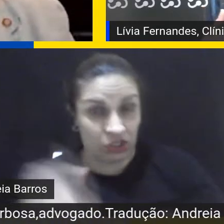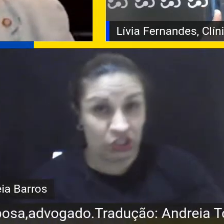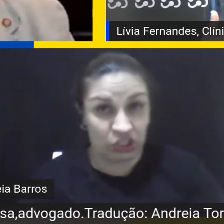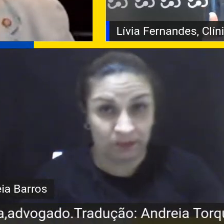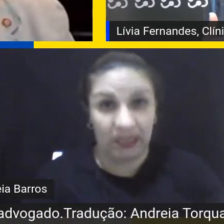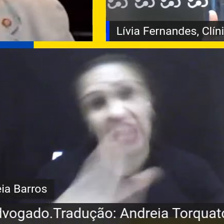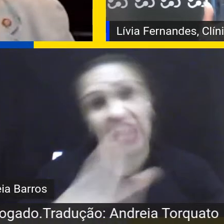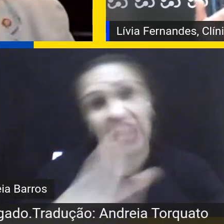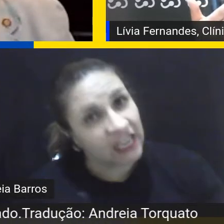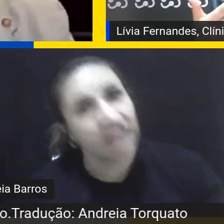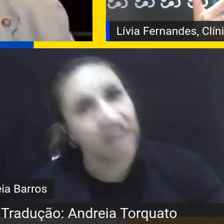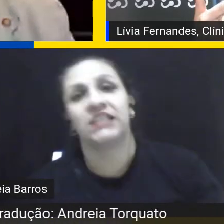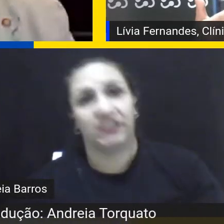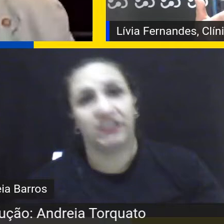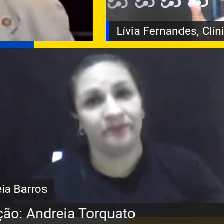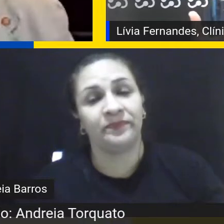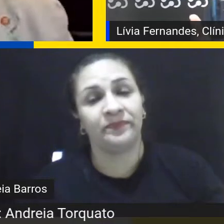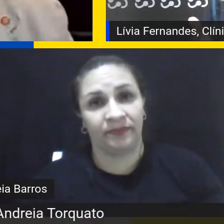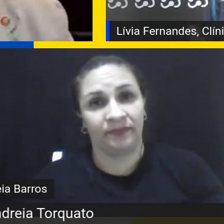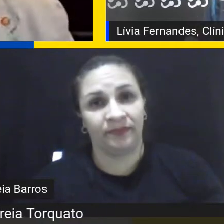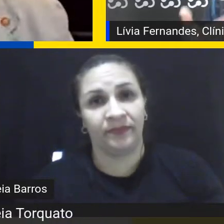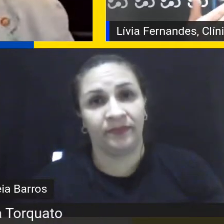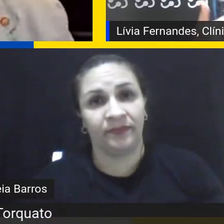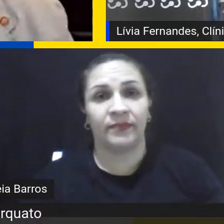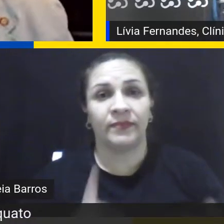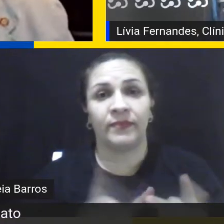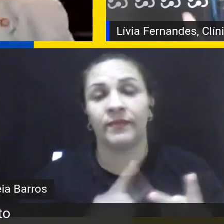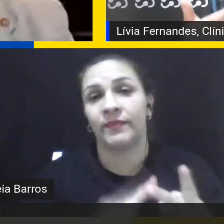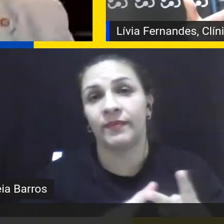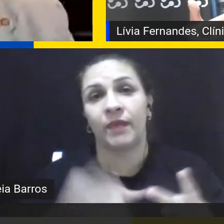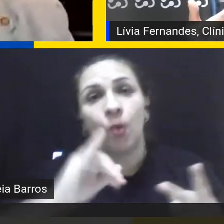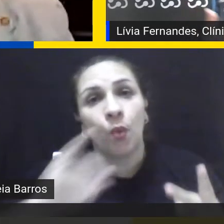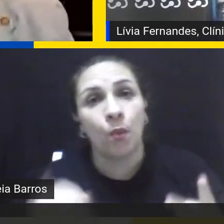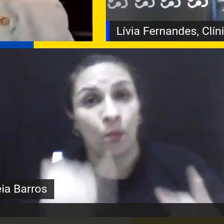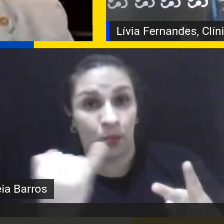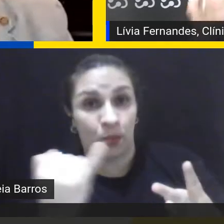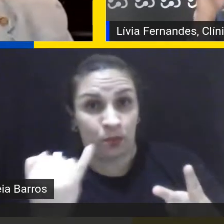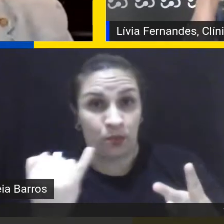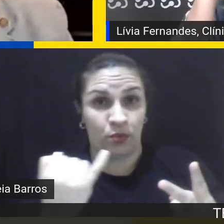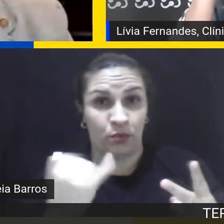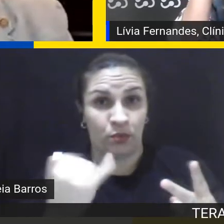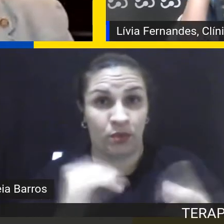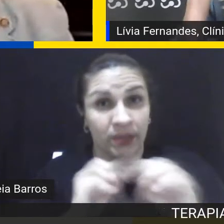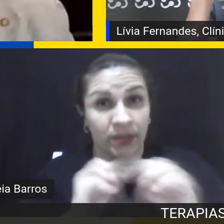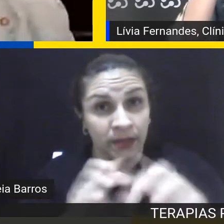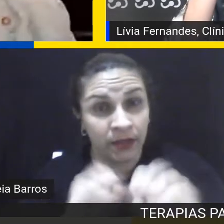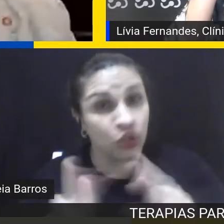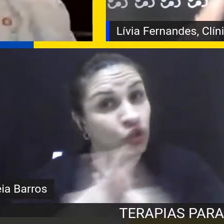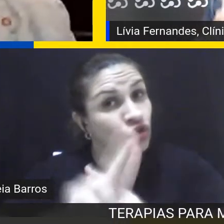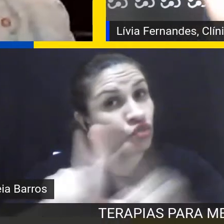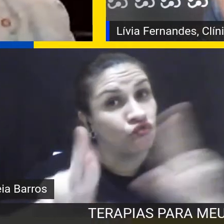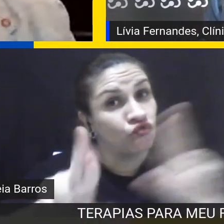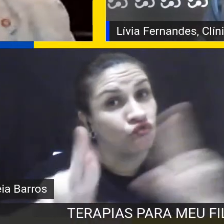criança ela tenha uma oportunidade de ensinamento um pouco diferente, porque às vezes a criança ela está com aquele